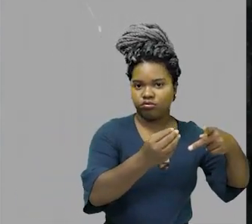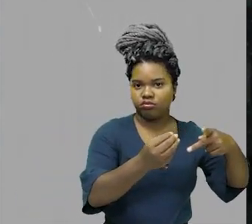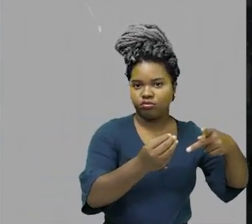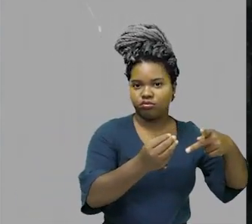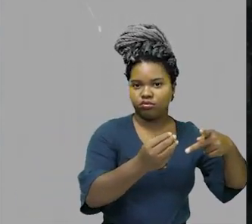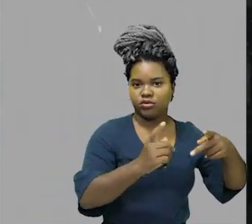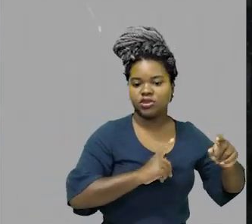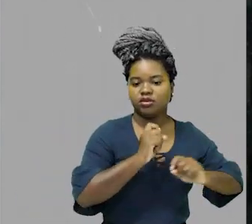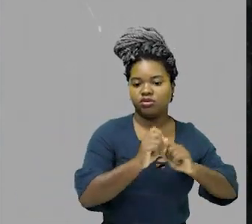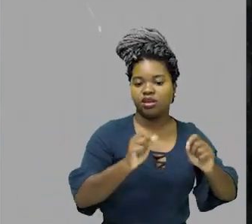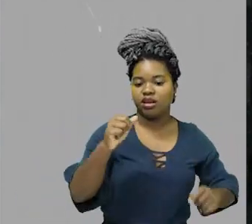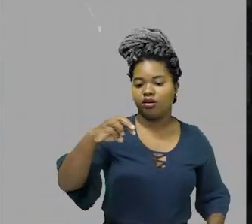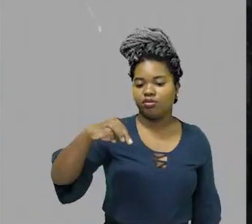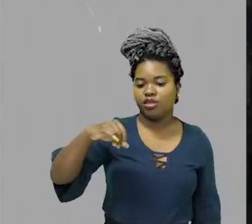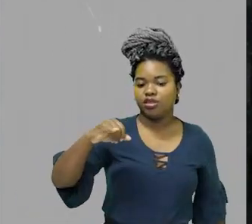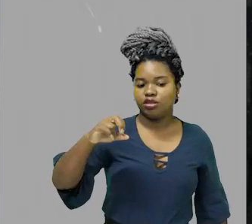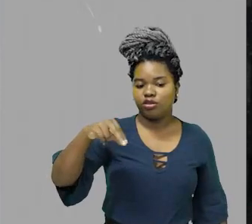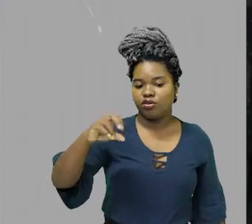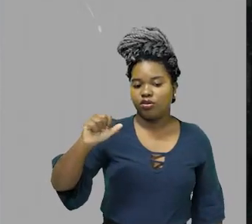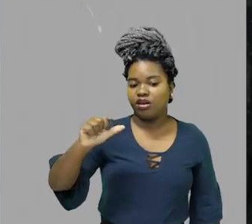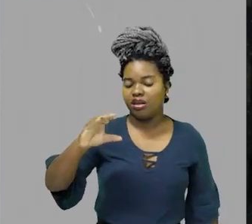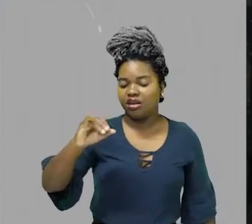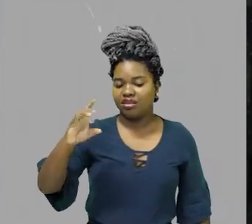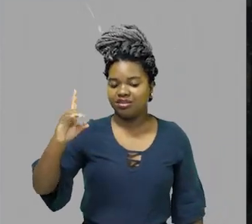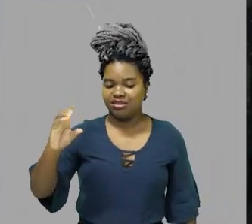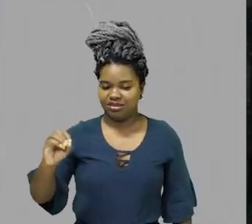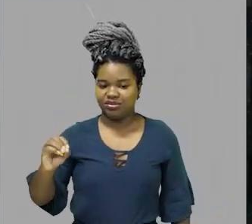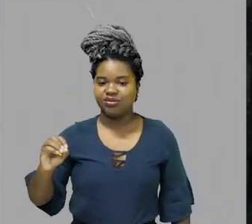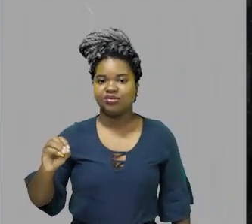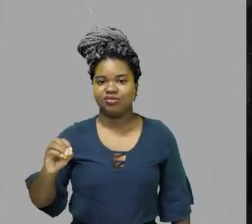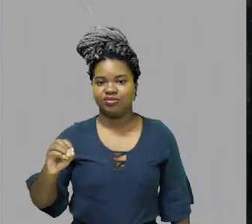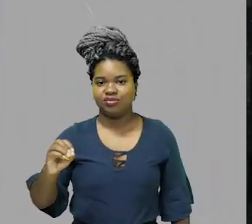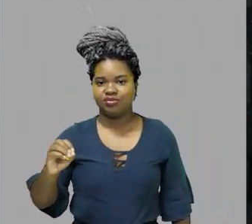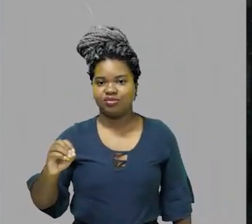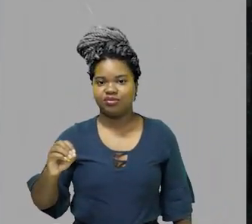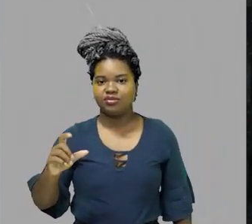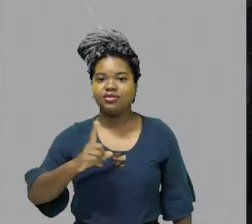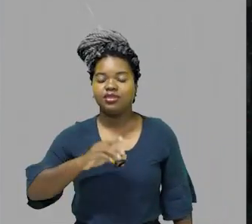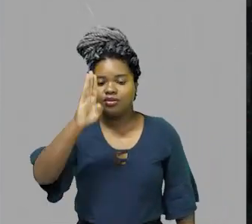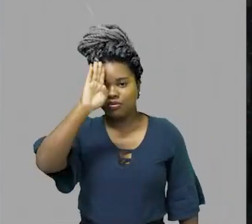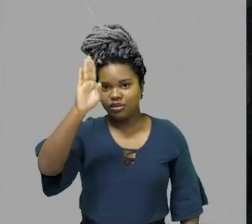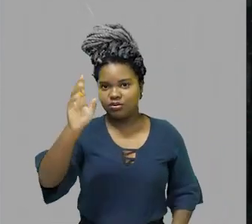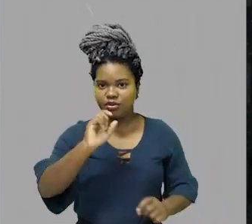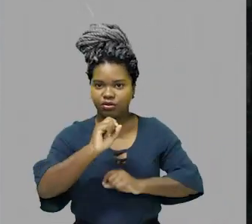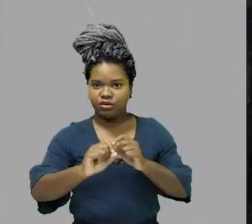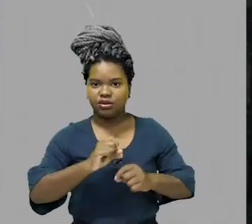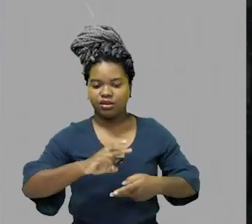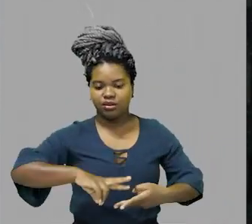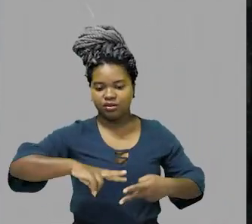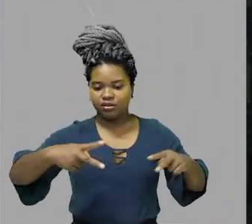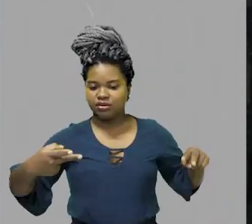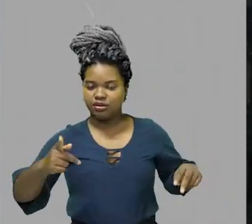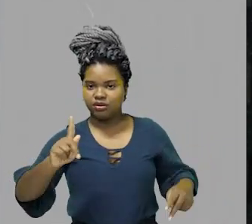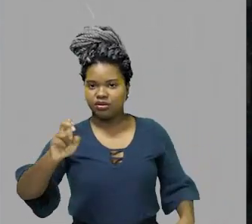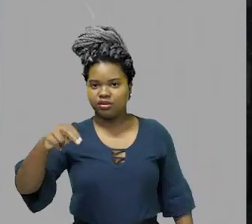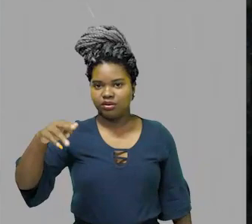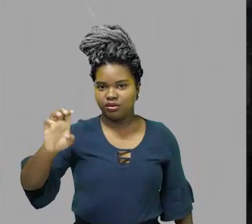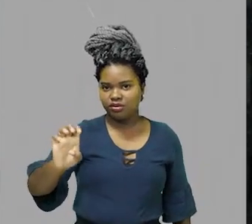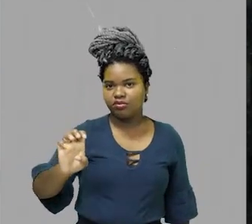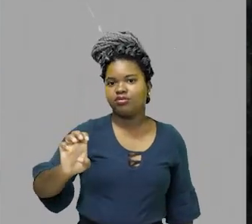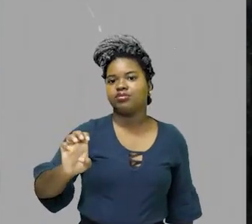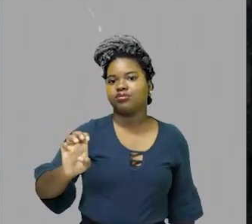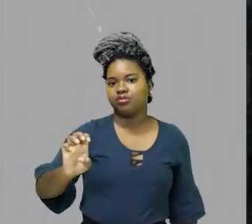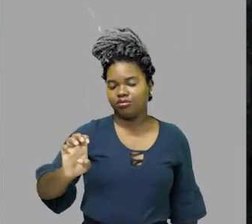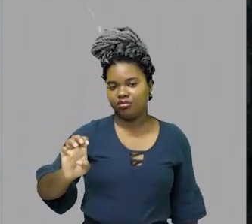presentes. E essa sequência aqui, ela é determinada pelo gene, que está lá na molécula de RNA, que consequentemente foi